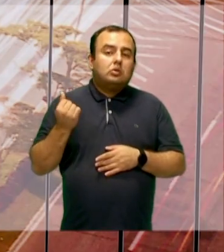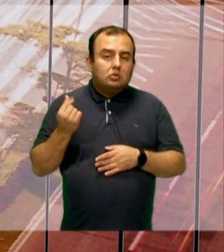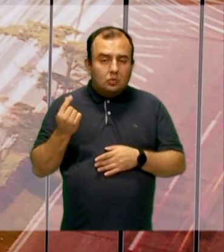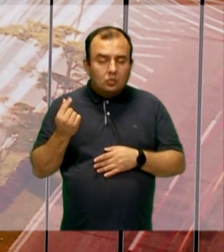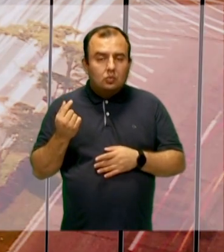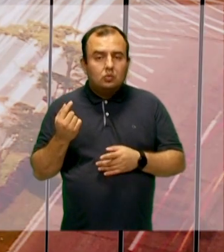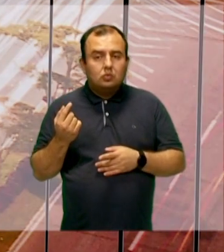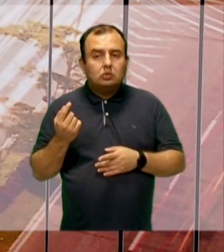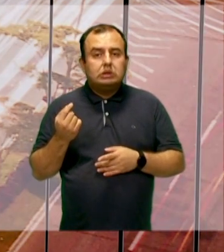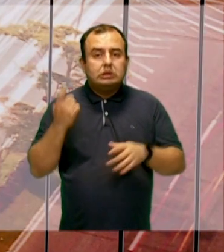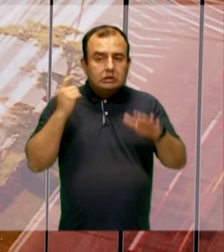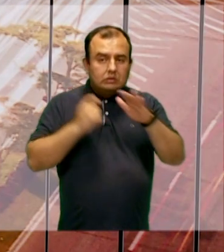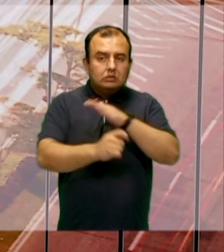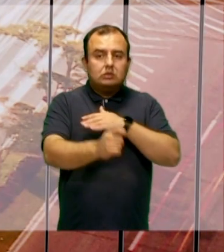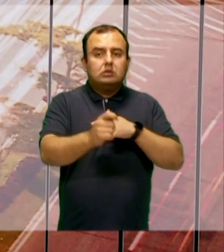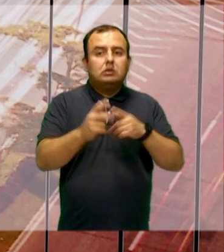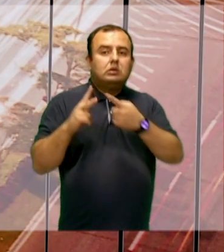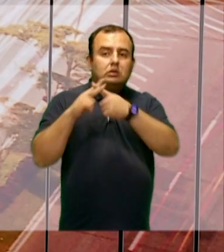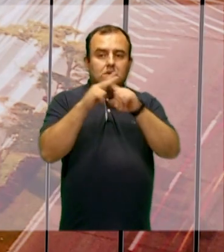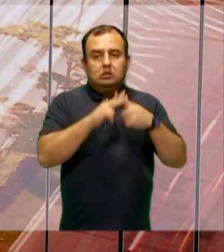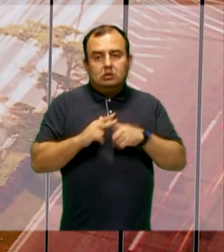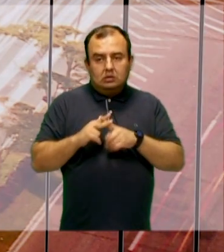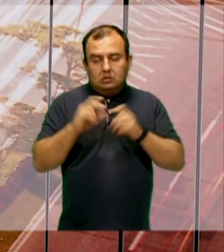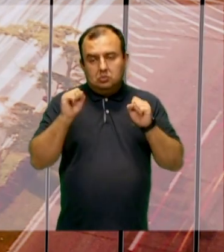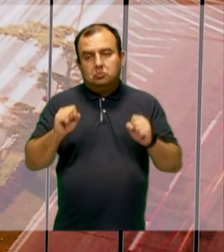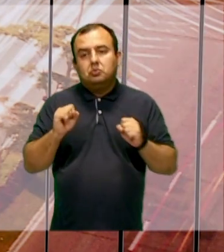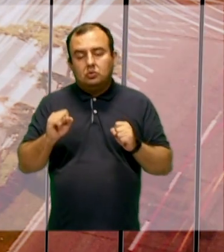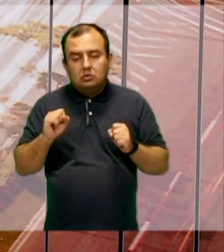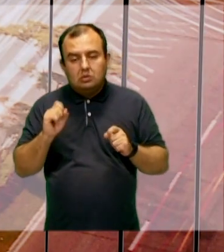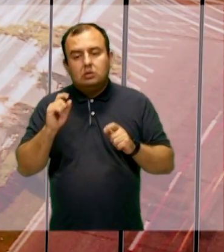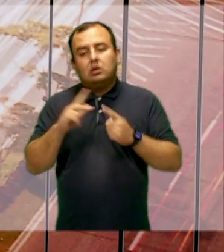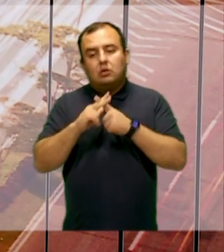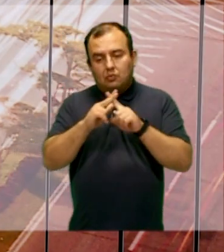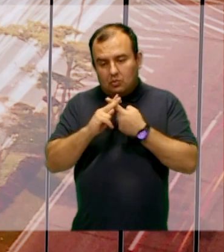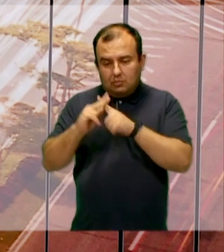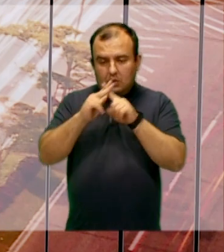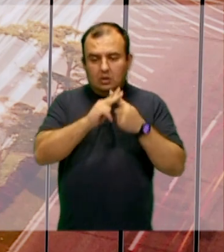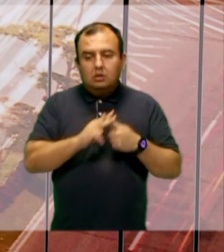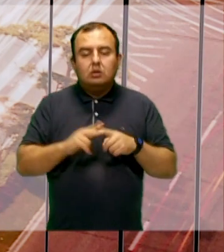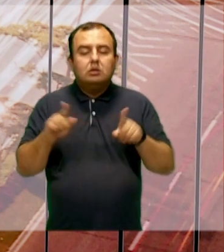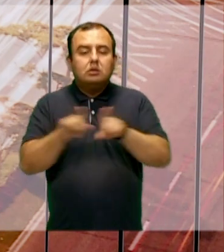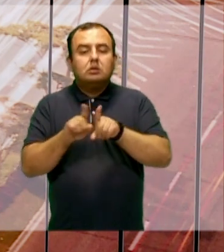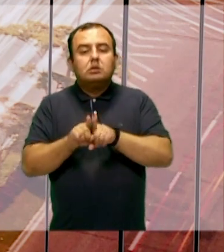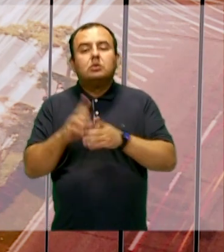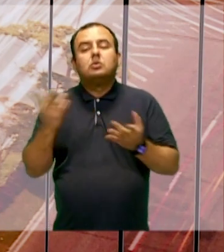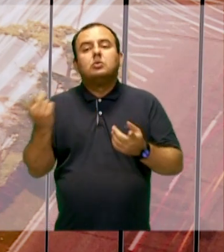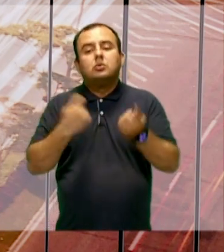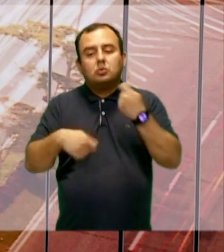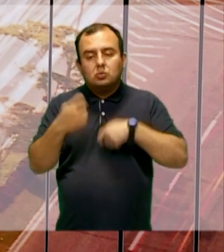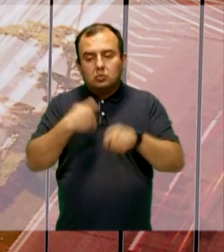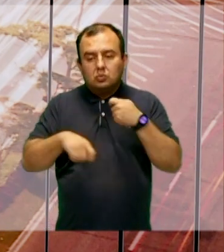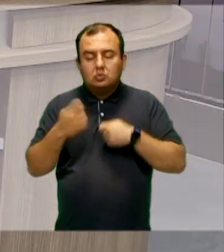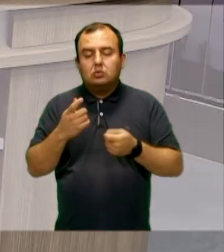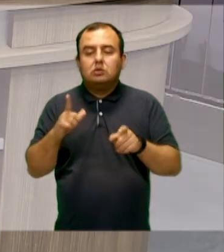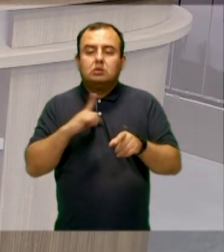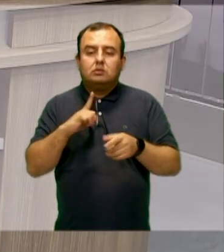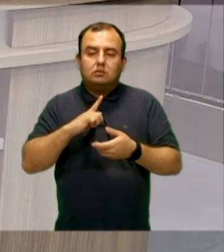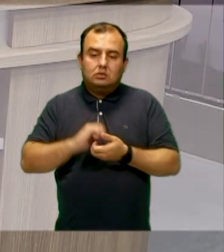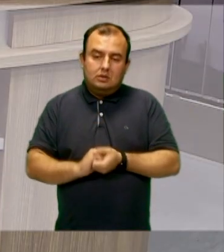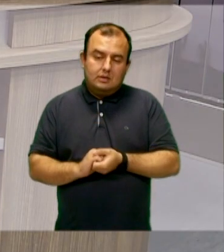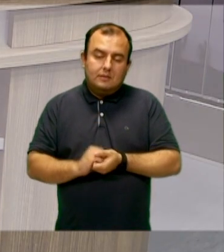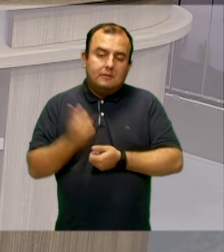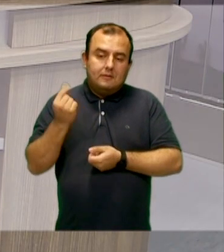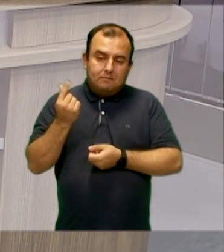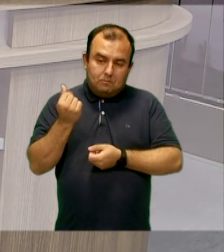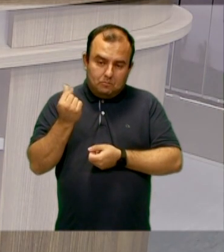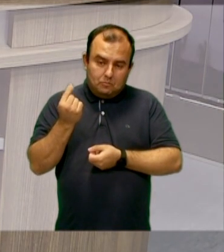gasto, né, investido nessas reformas daquilo que podia ser reformado, E qual foi a economia advinda disso? O